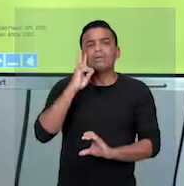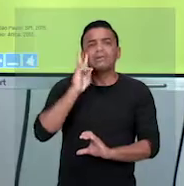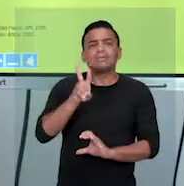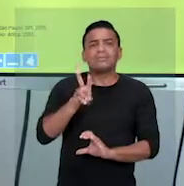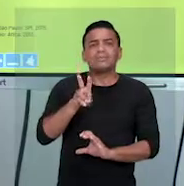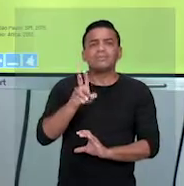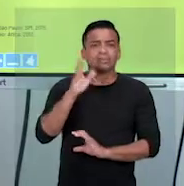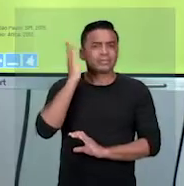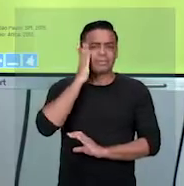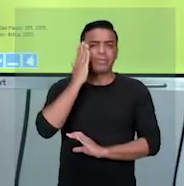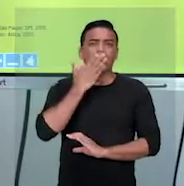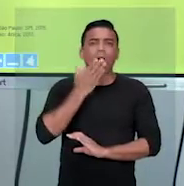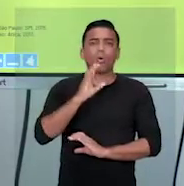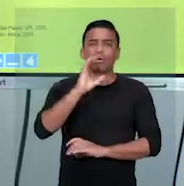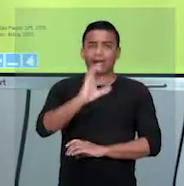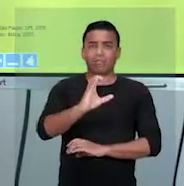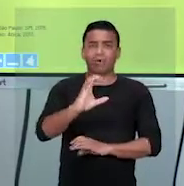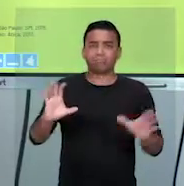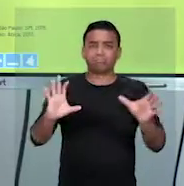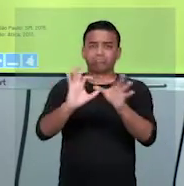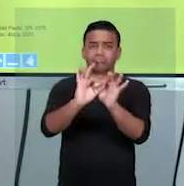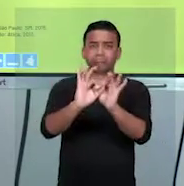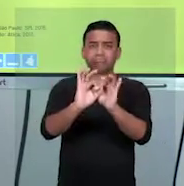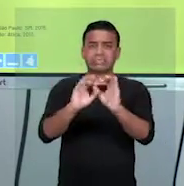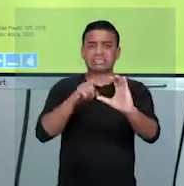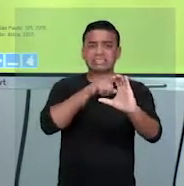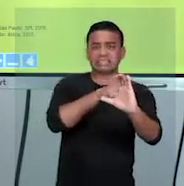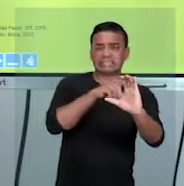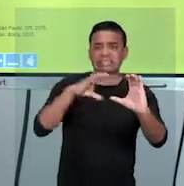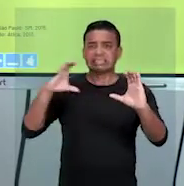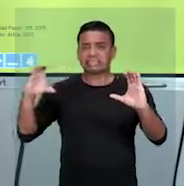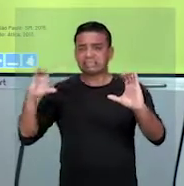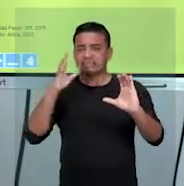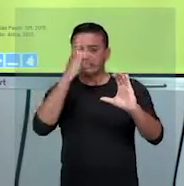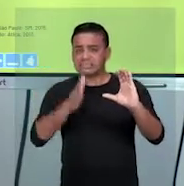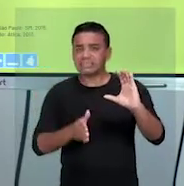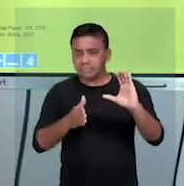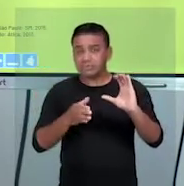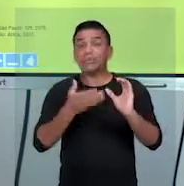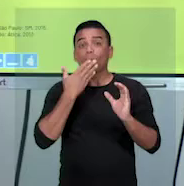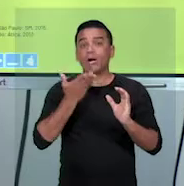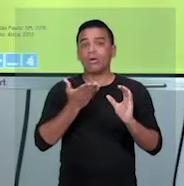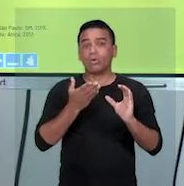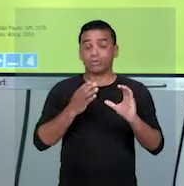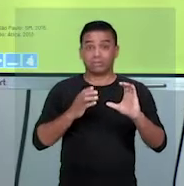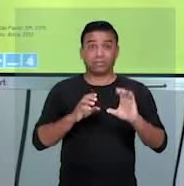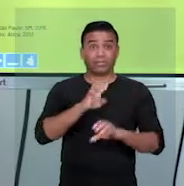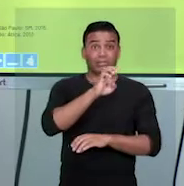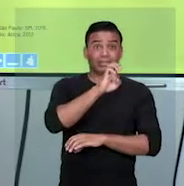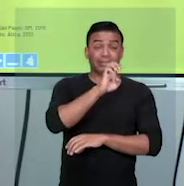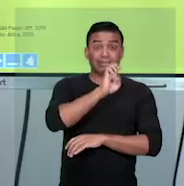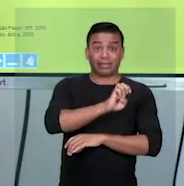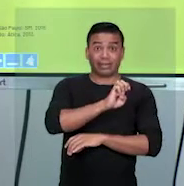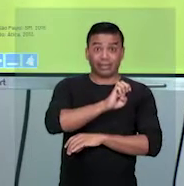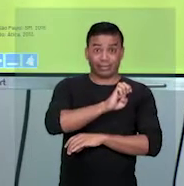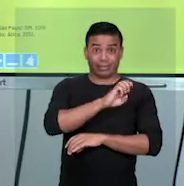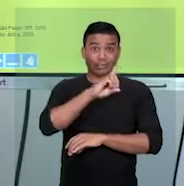qual é o carbono que eu vou estar ligado, qual extremidade que eu começo. Então, eu vou fazer a numeração da esquerda para a direita.